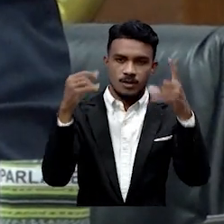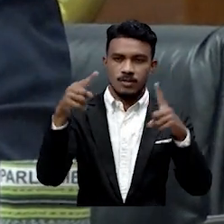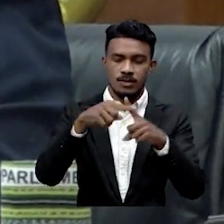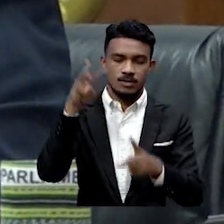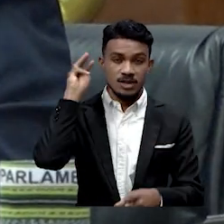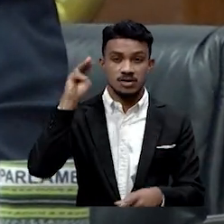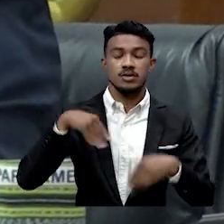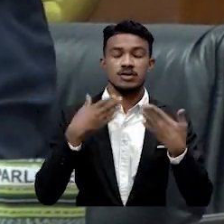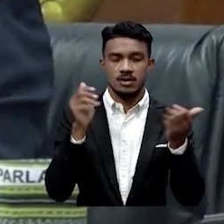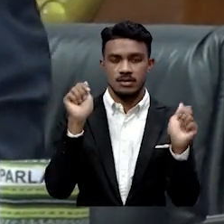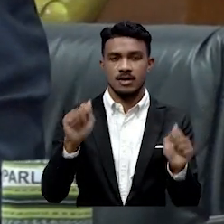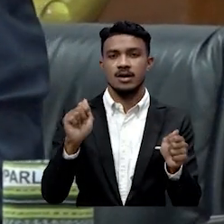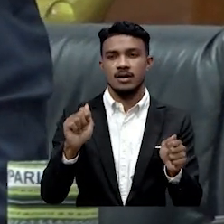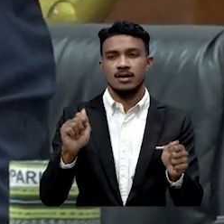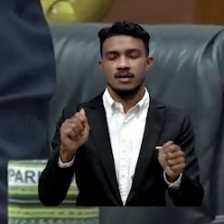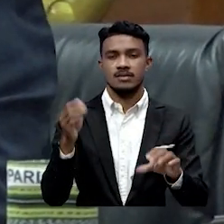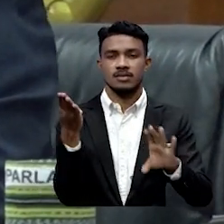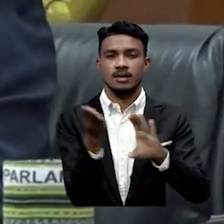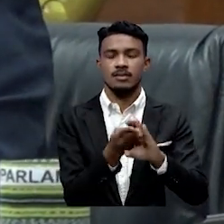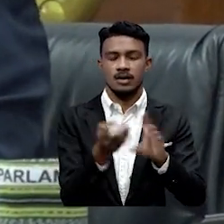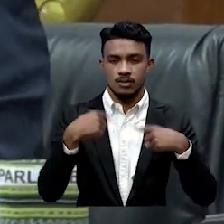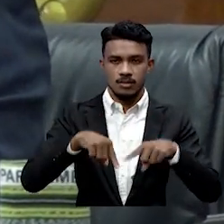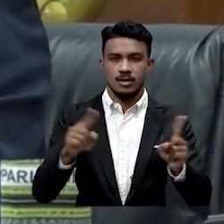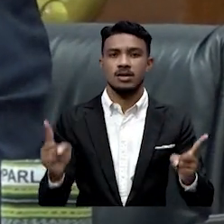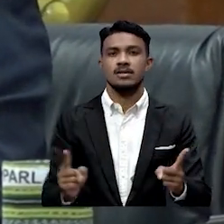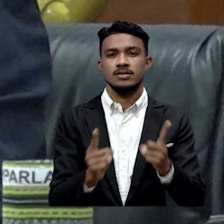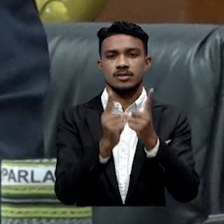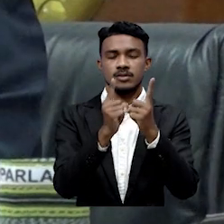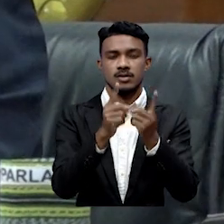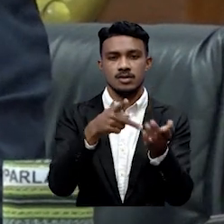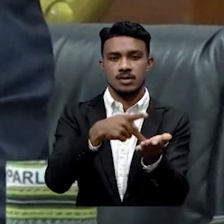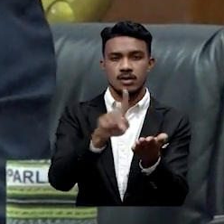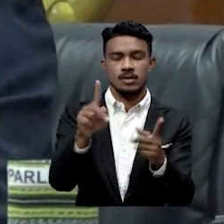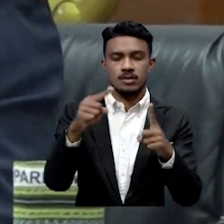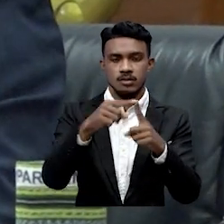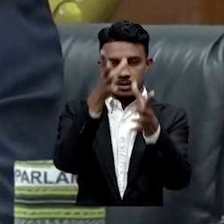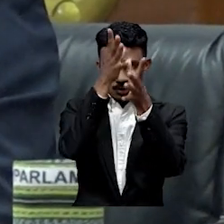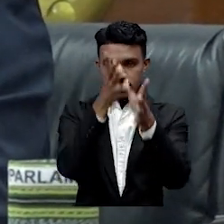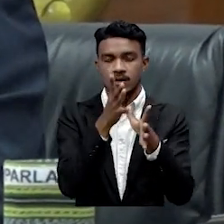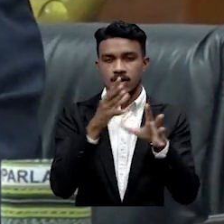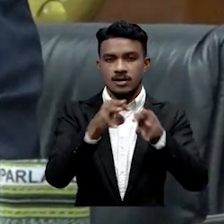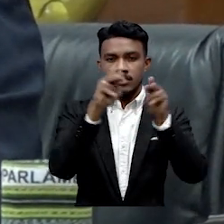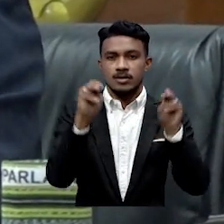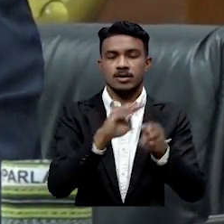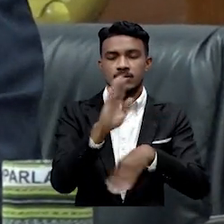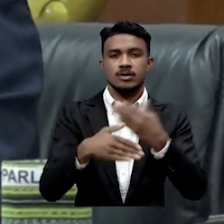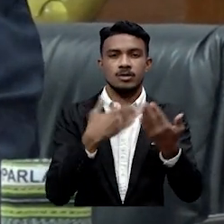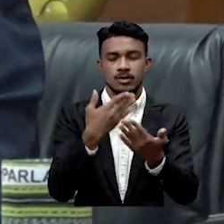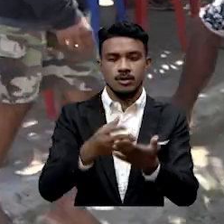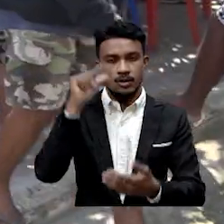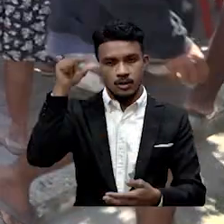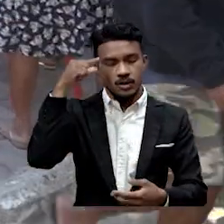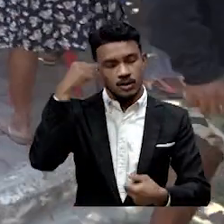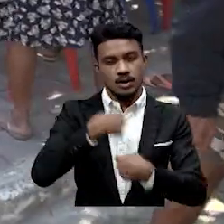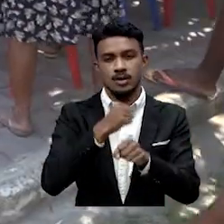possibilidade se kare banco ba diretamente na ba pagamento ba idoso sira ia território nacional governo halo kada